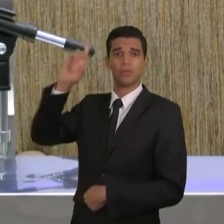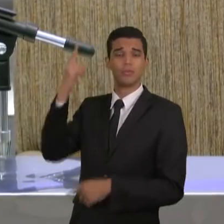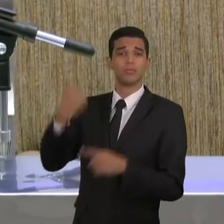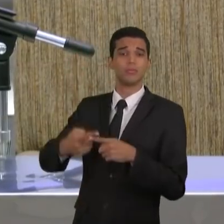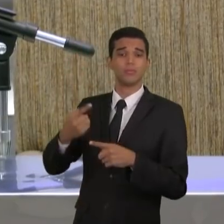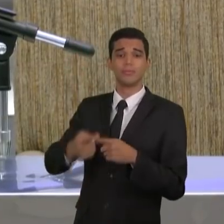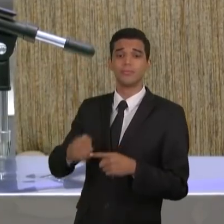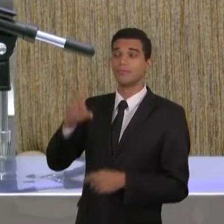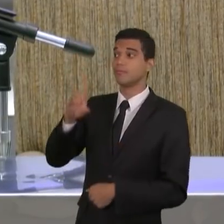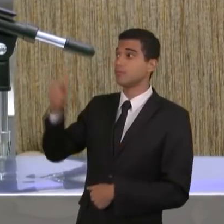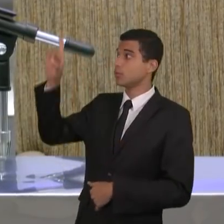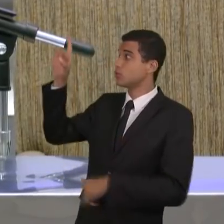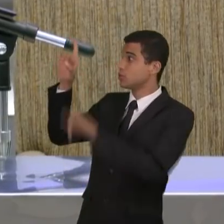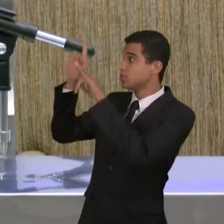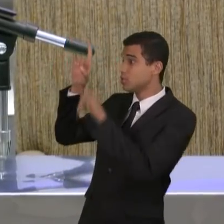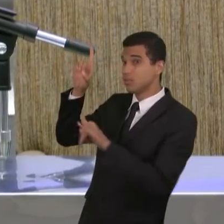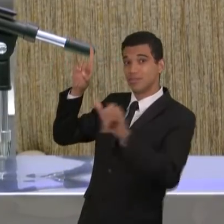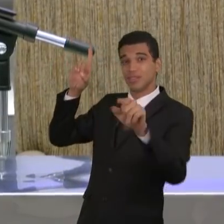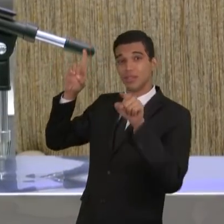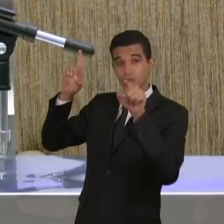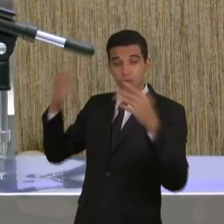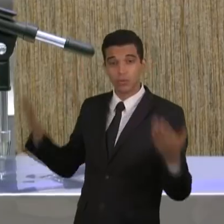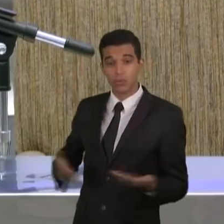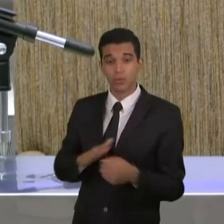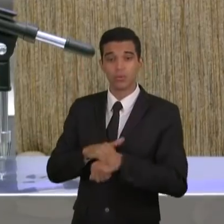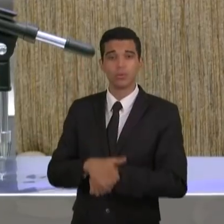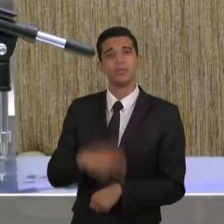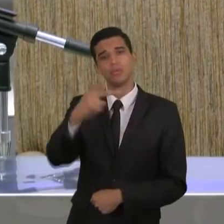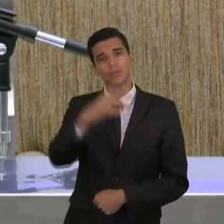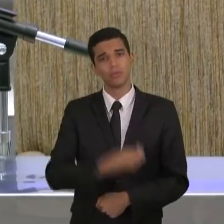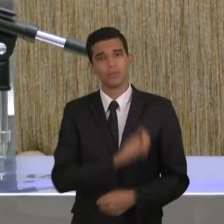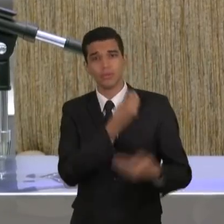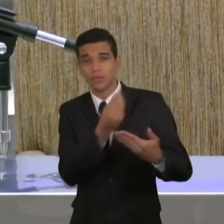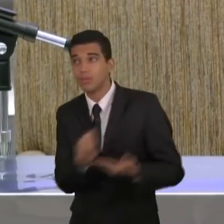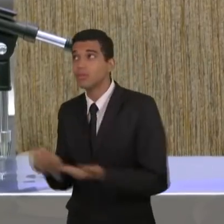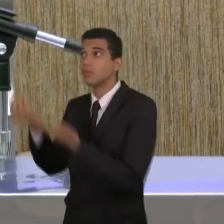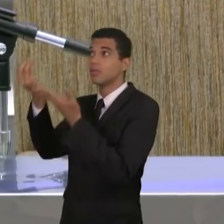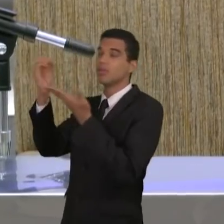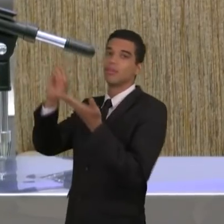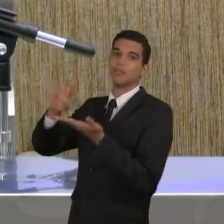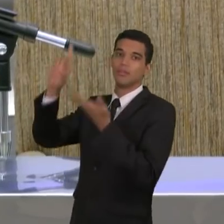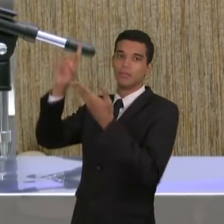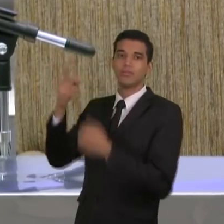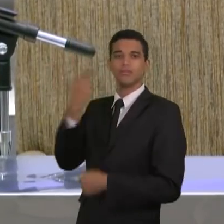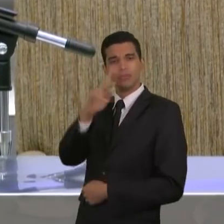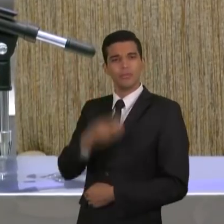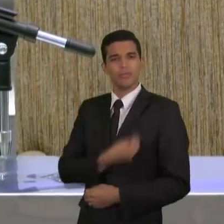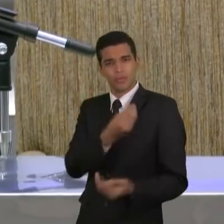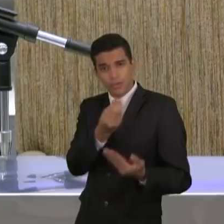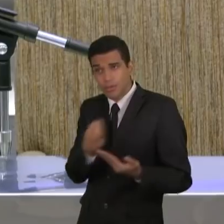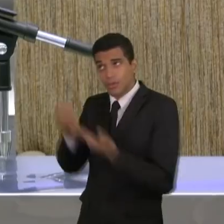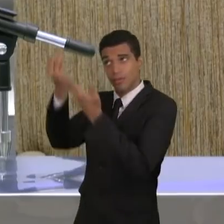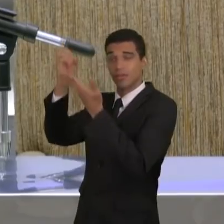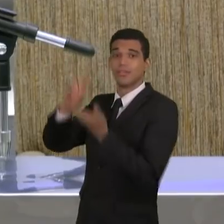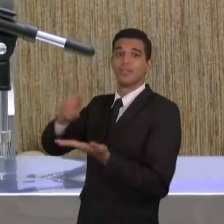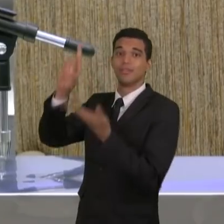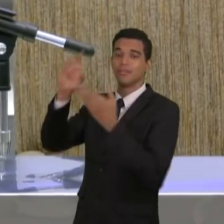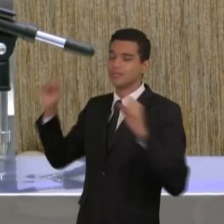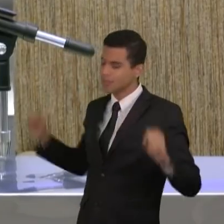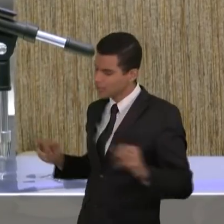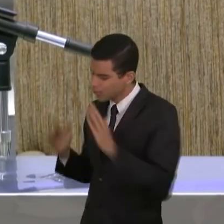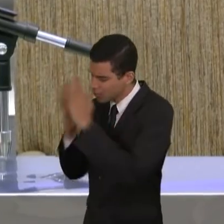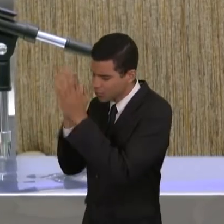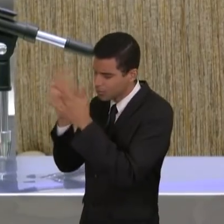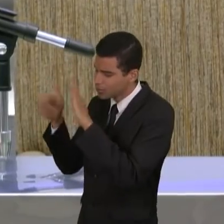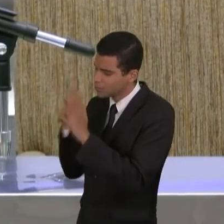para tua alma e para tua história Aqui Esta Noite de joga na presença de Deus e joga na presença de Deus adora o